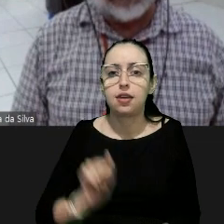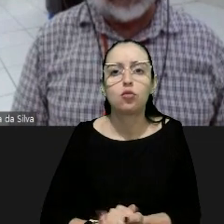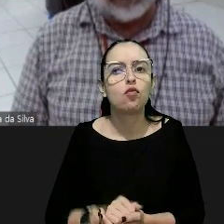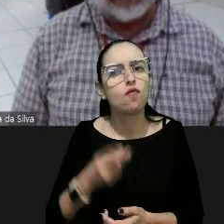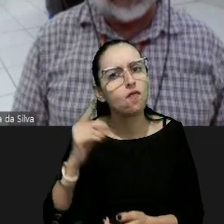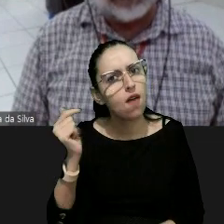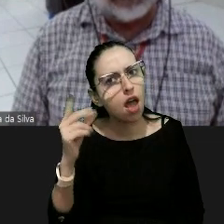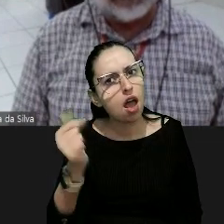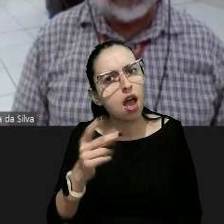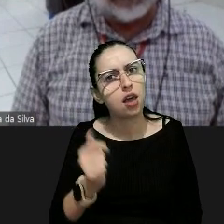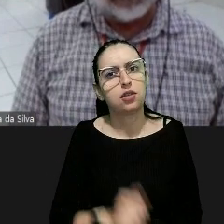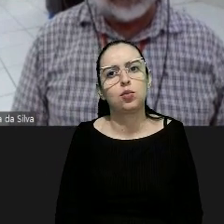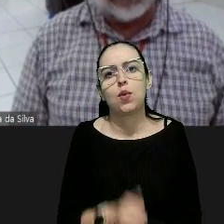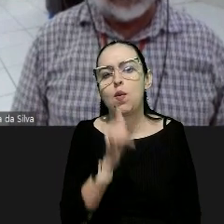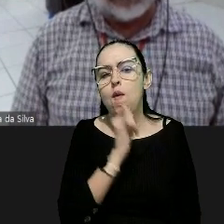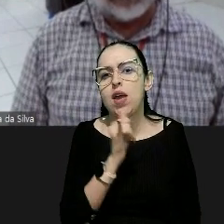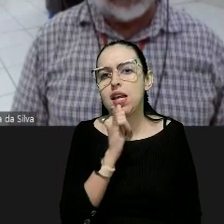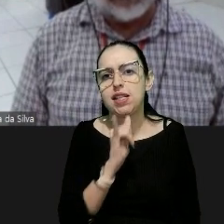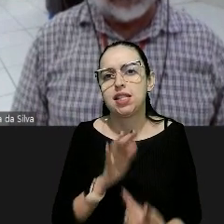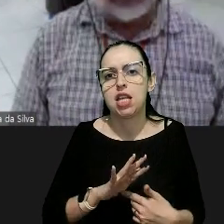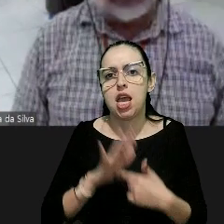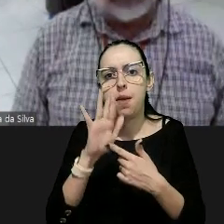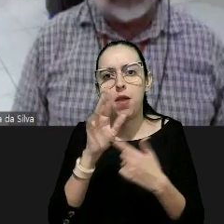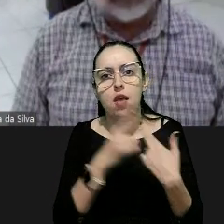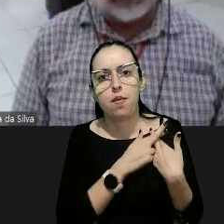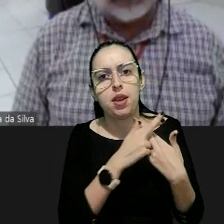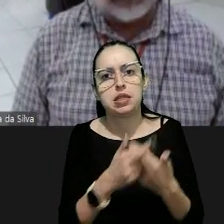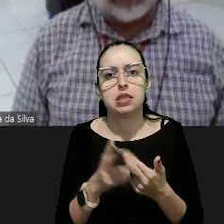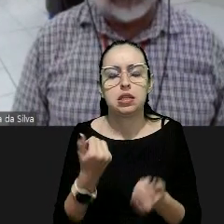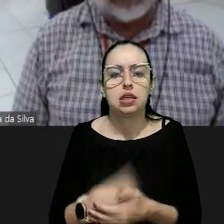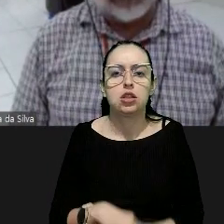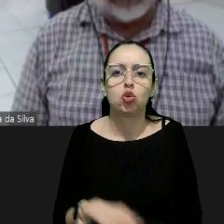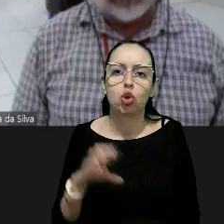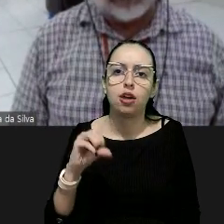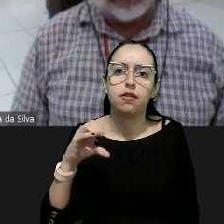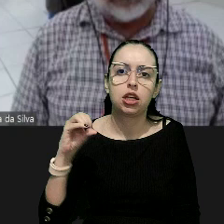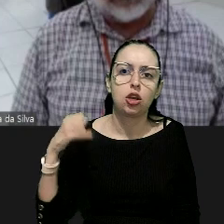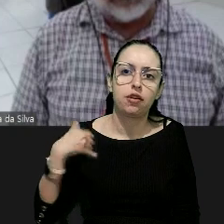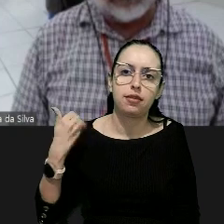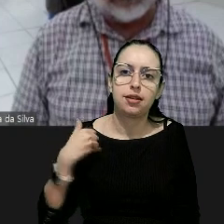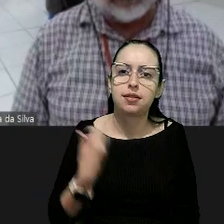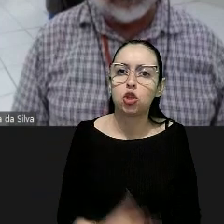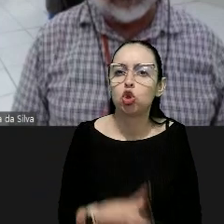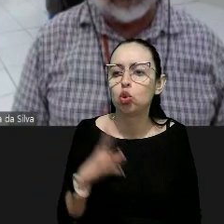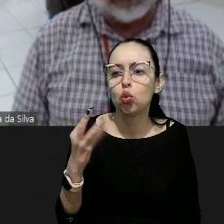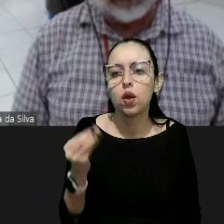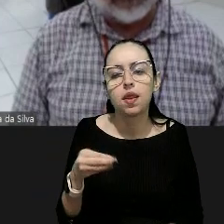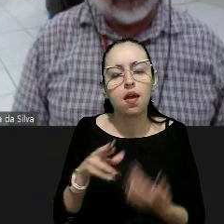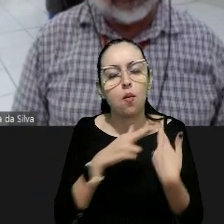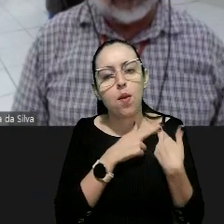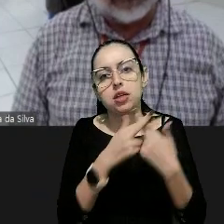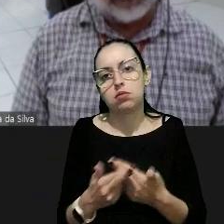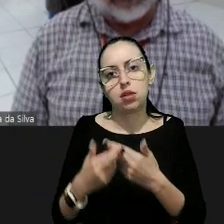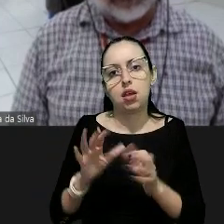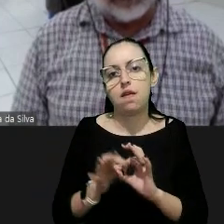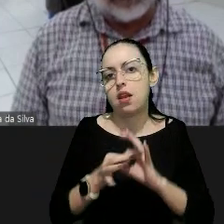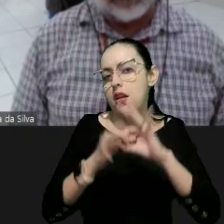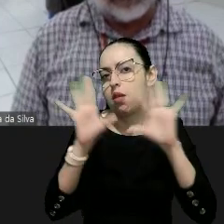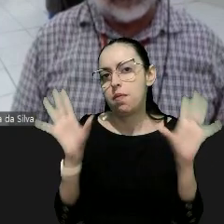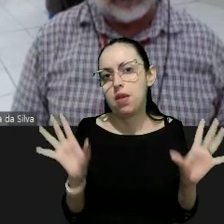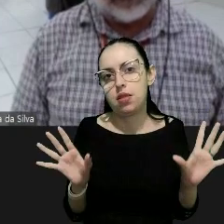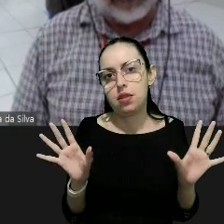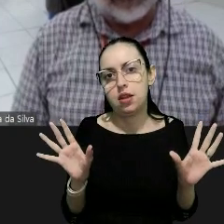Mori. E eu já fui várias vezes, porque ele é um exemplo. 99 anos, com